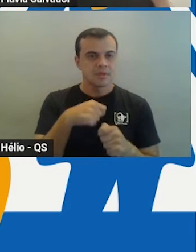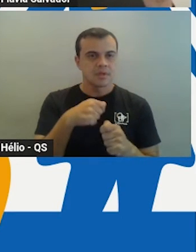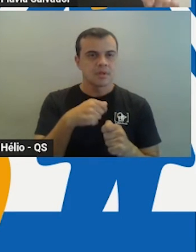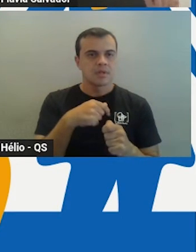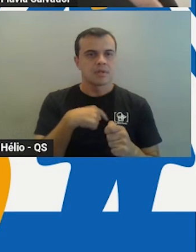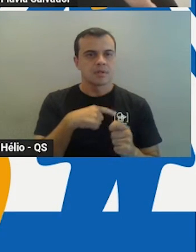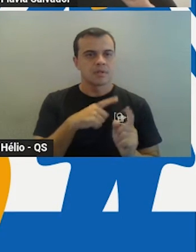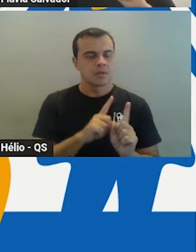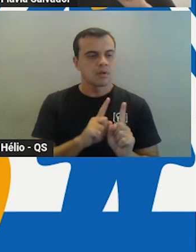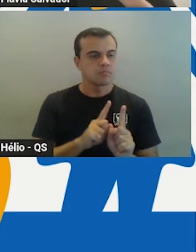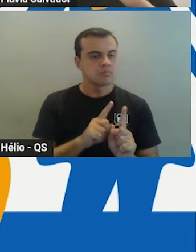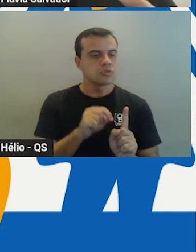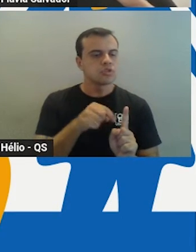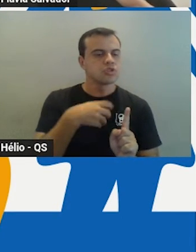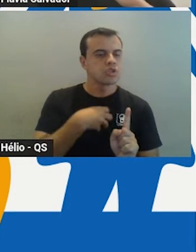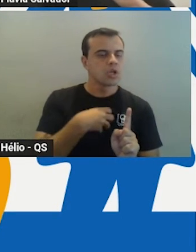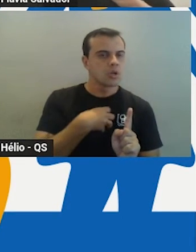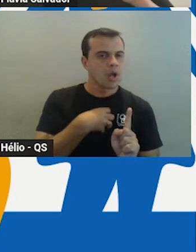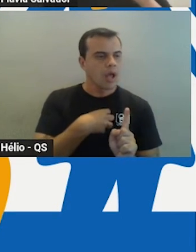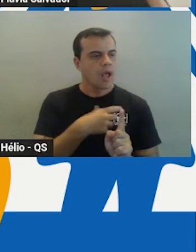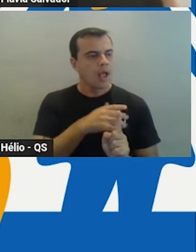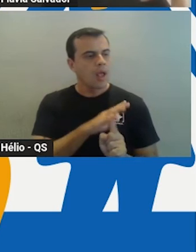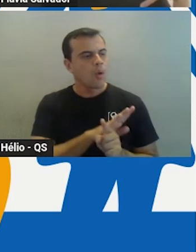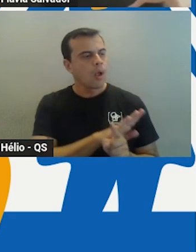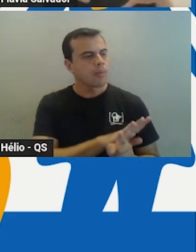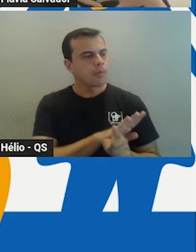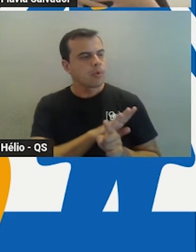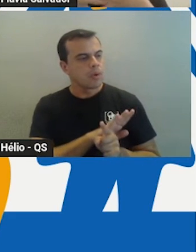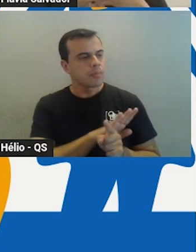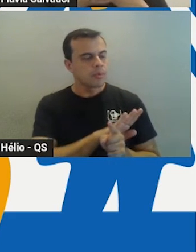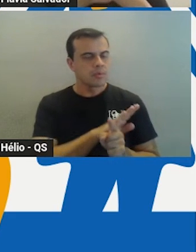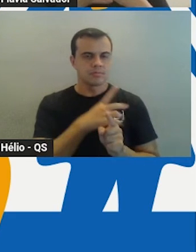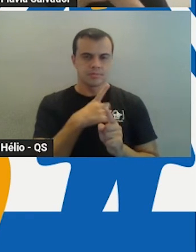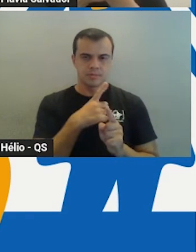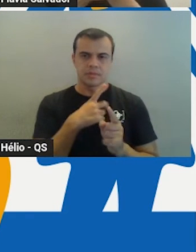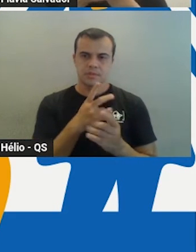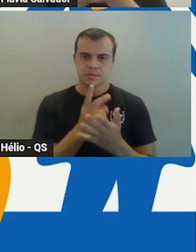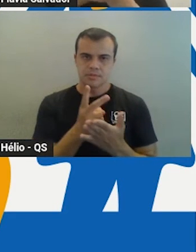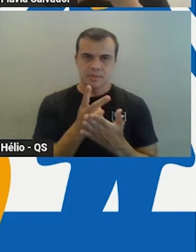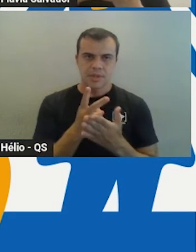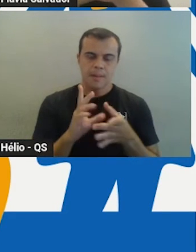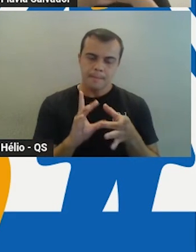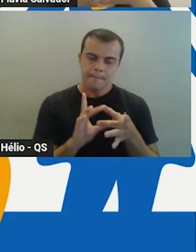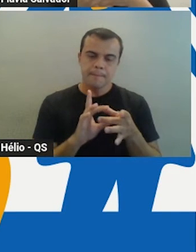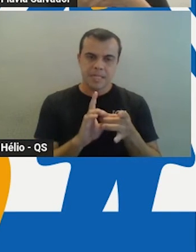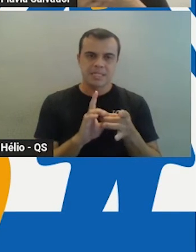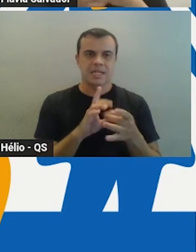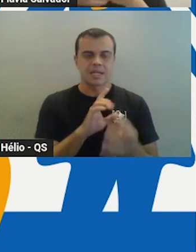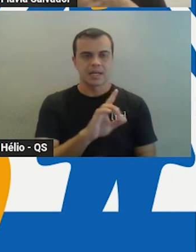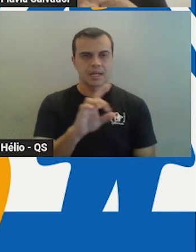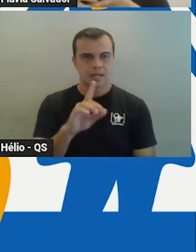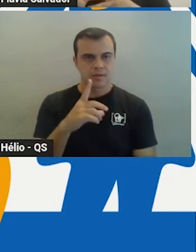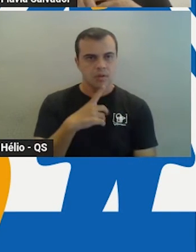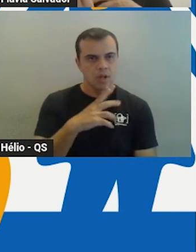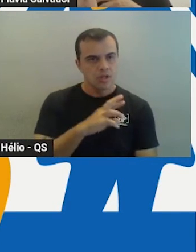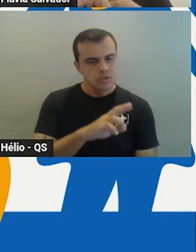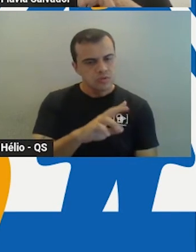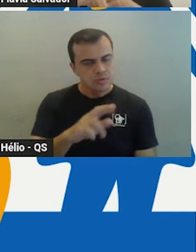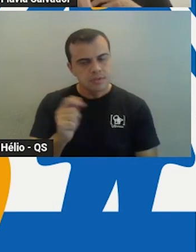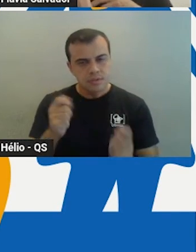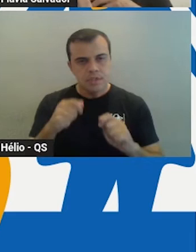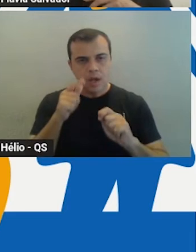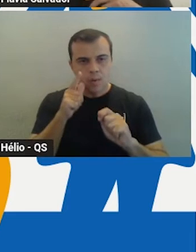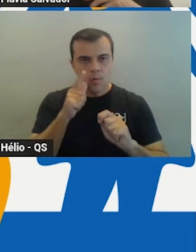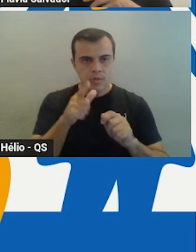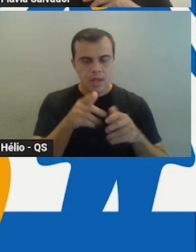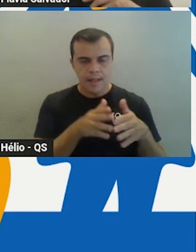andar de tal maneira, você se apoia em mim de tal maneira. É justamente a parceria, cada um na sua diferença, para poder conseguir passar